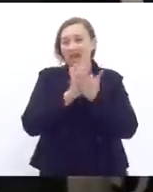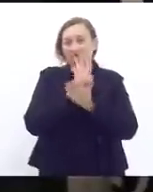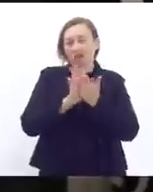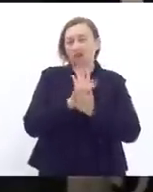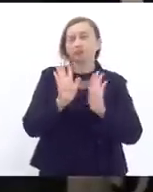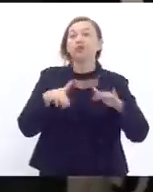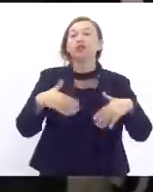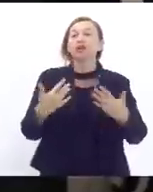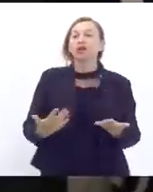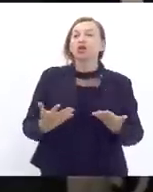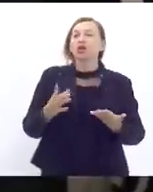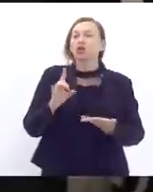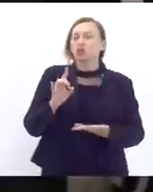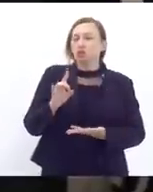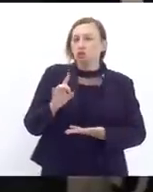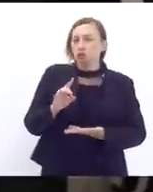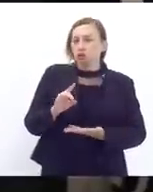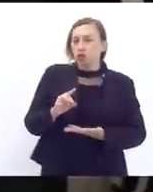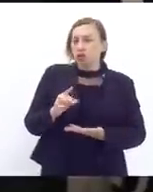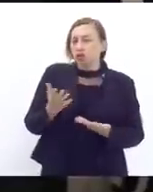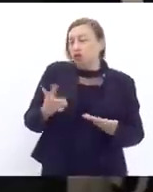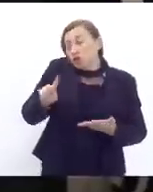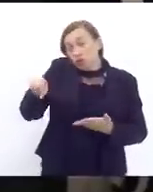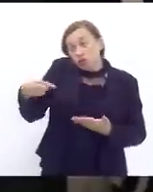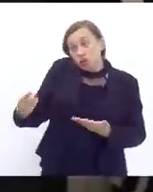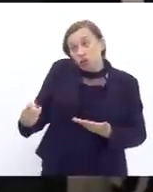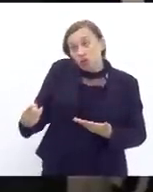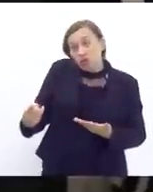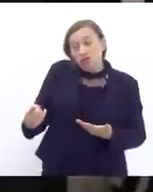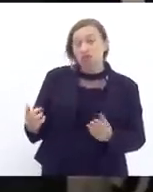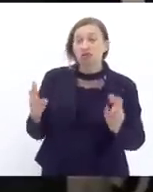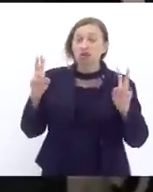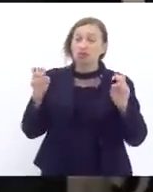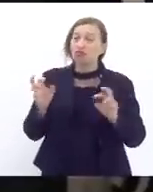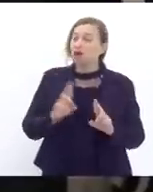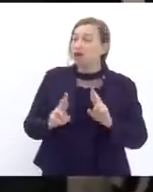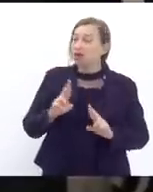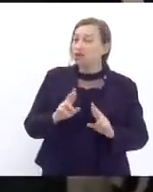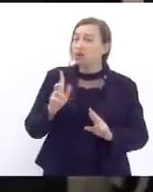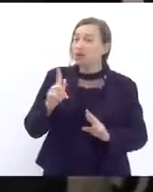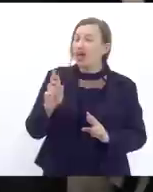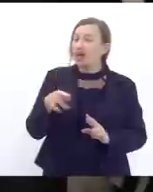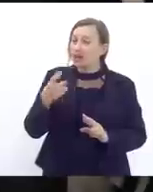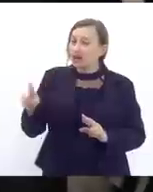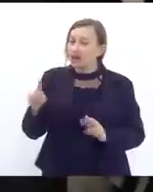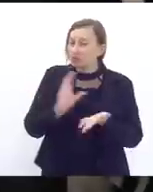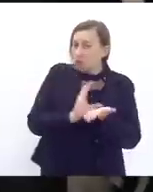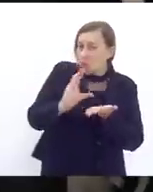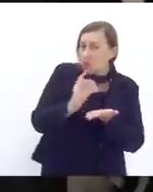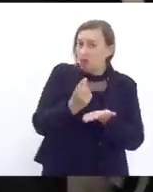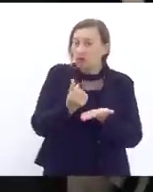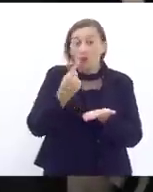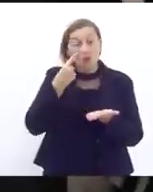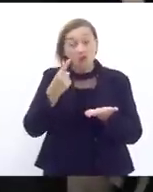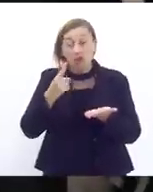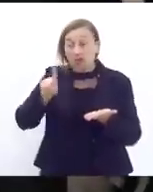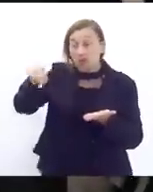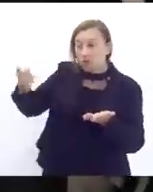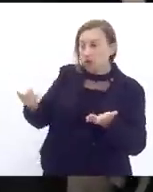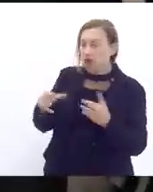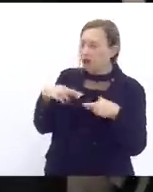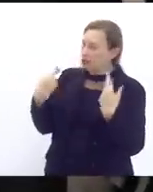tá era só e os demais vai tratar nessa sessão específica que a